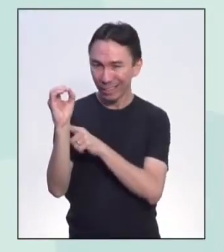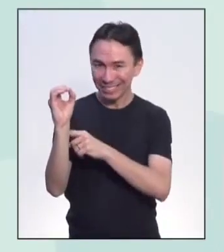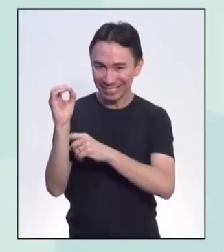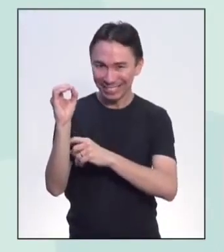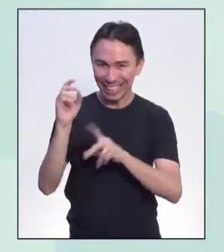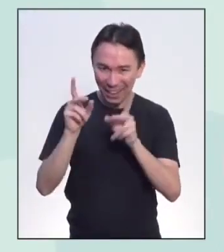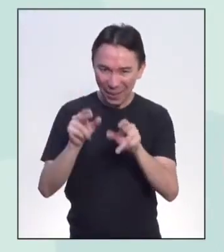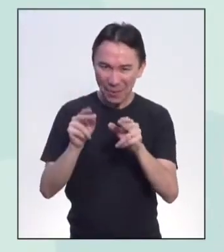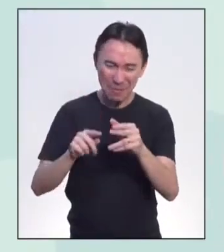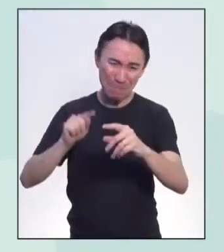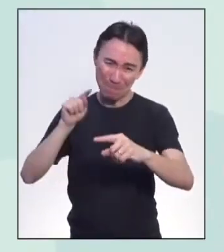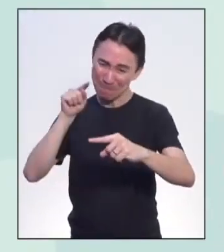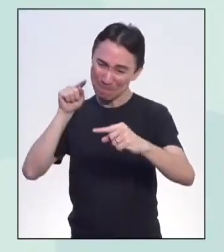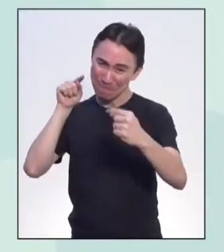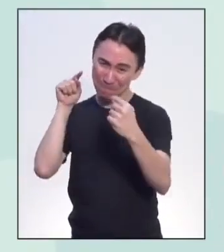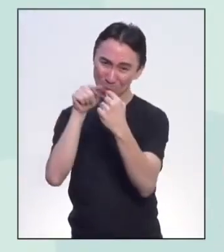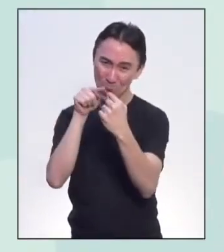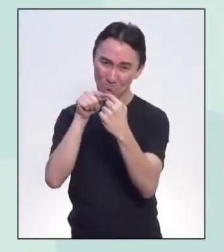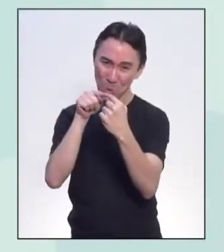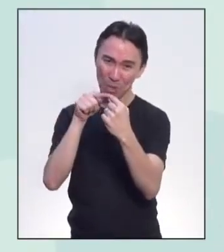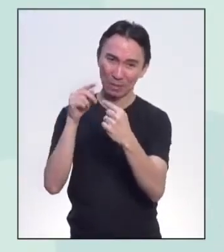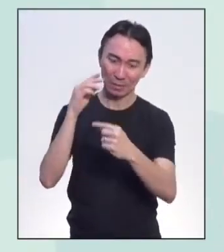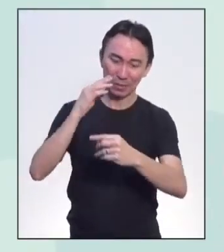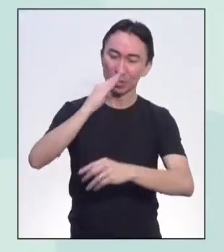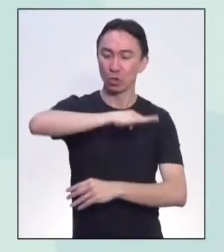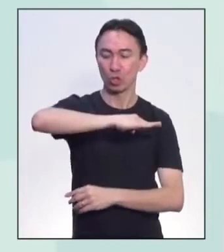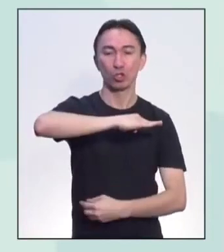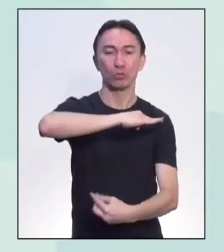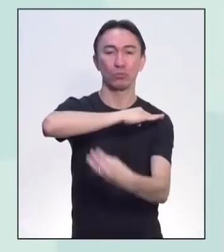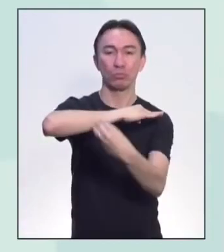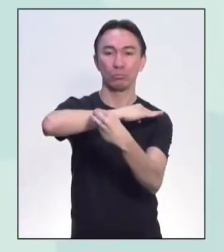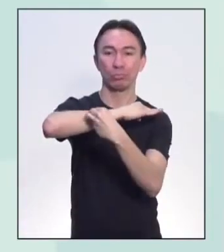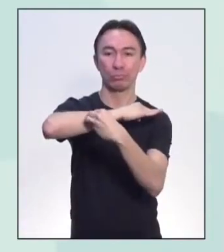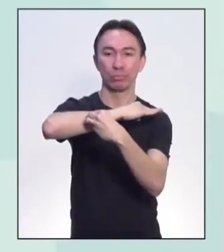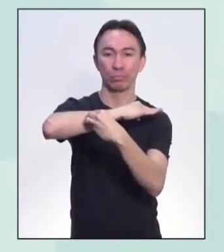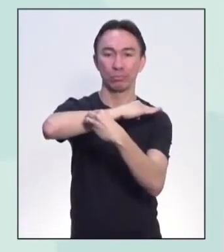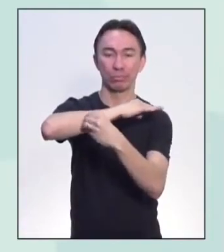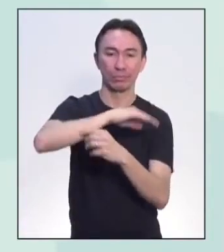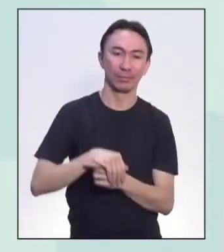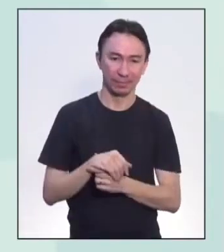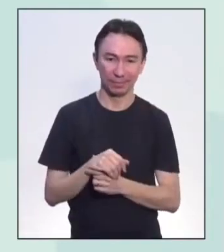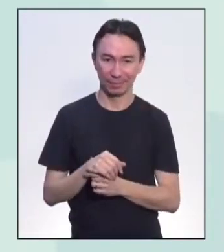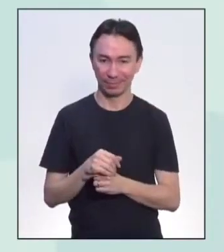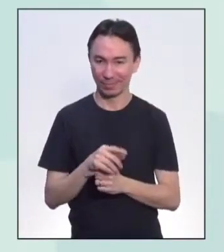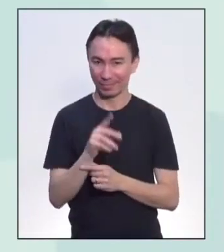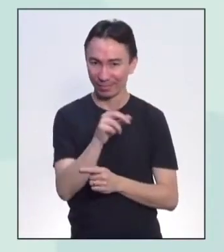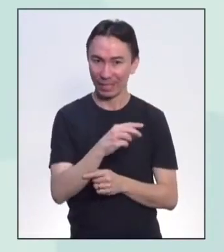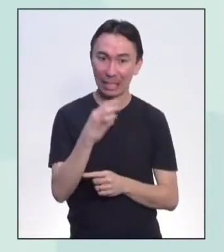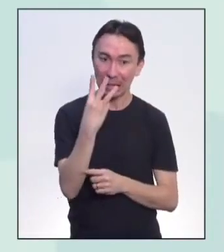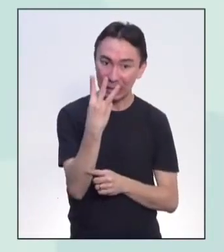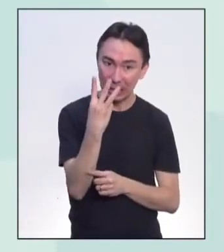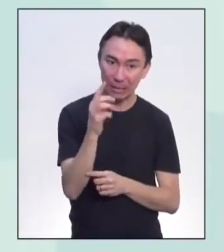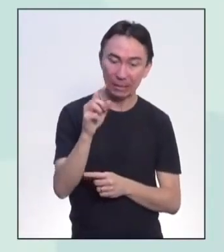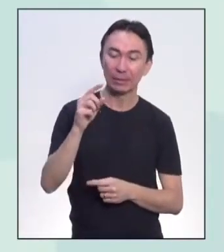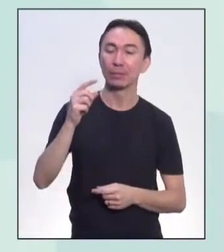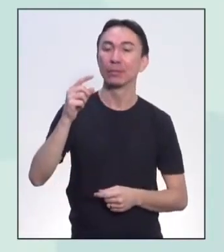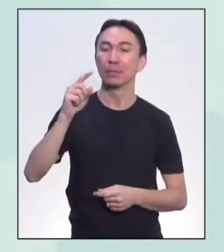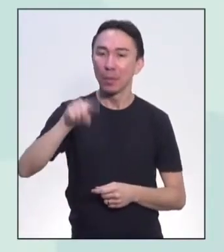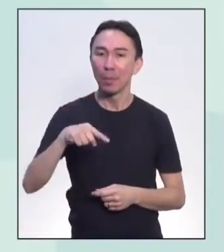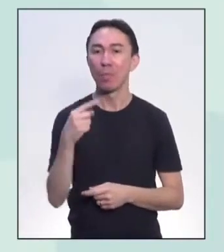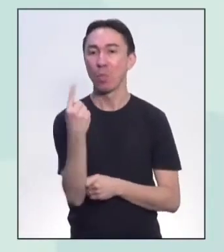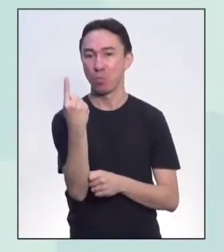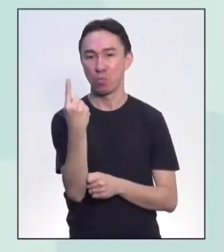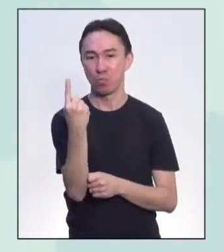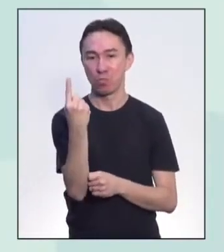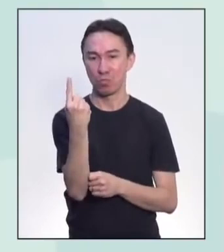vendo que eu tenho o número para o x? Então, esse é em cima do eixo x. E o último par, 3 e 1.